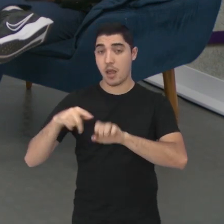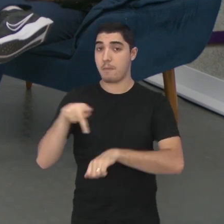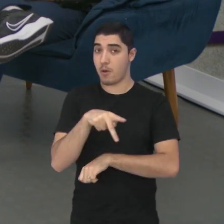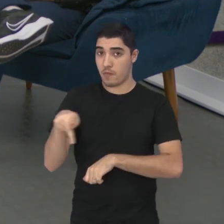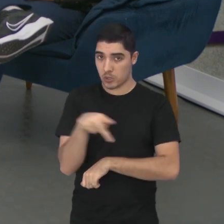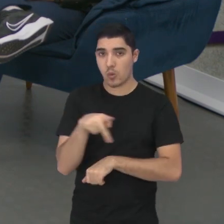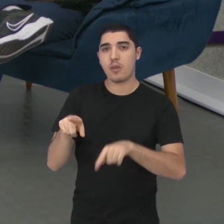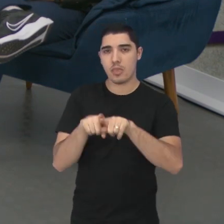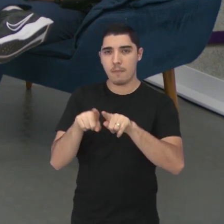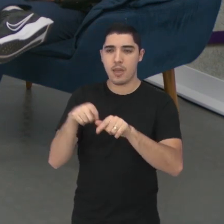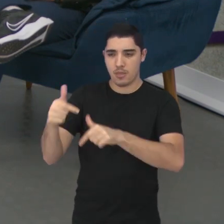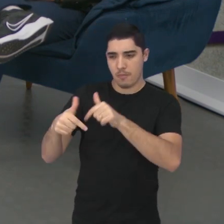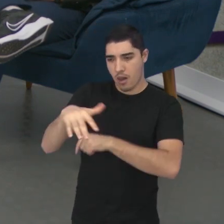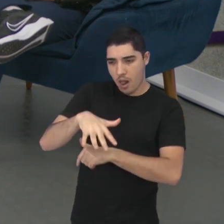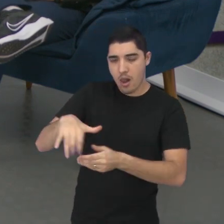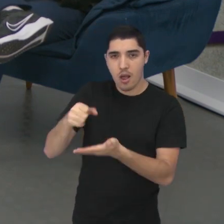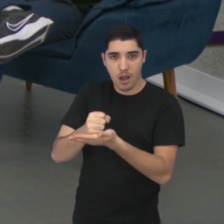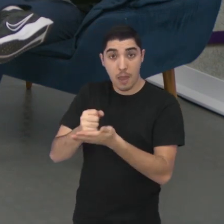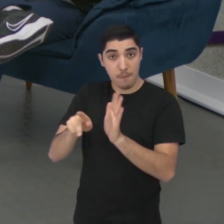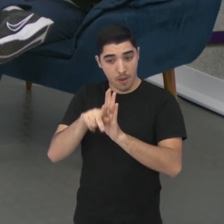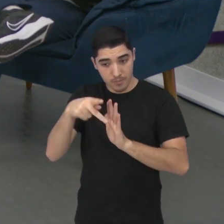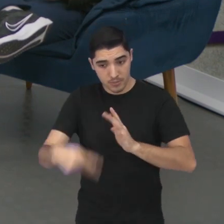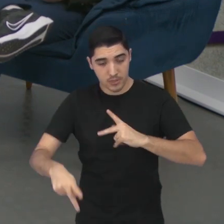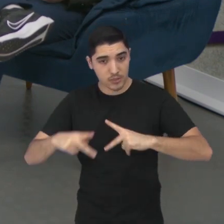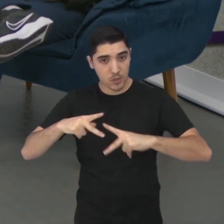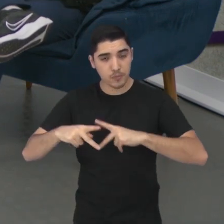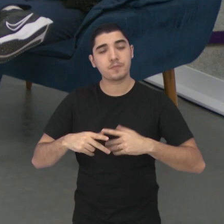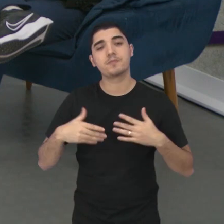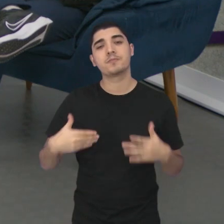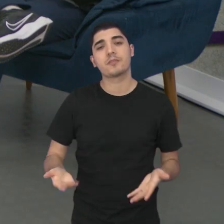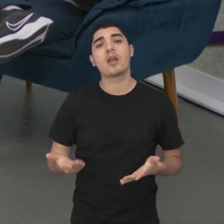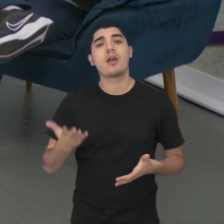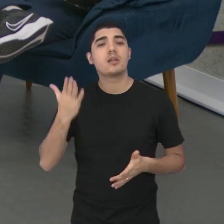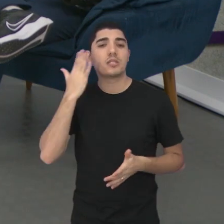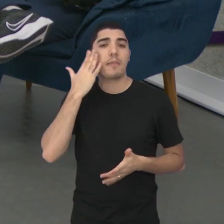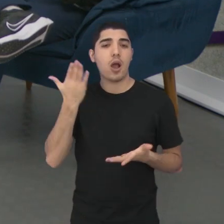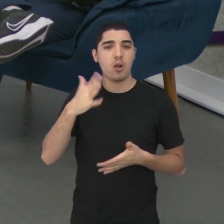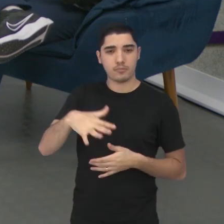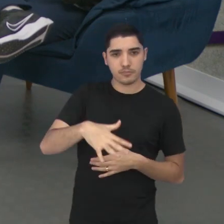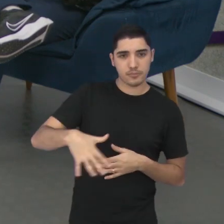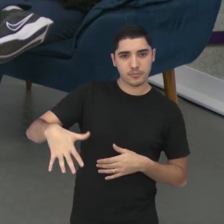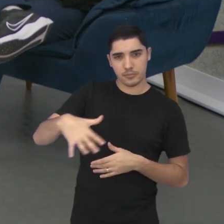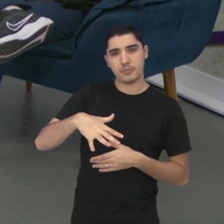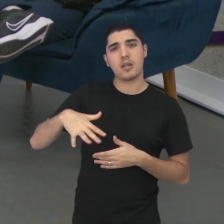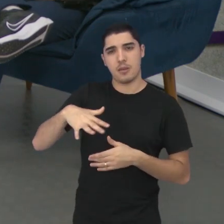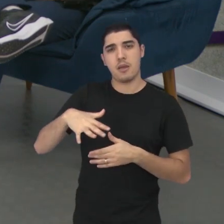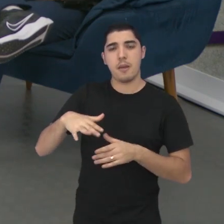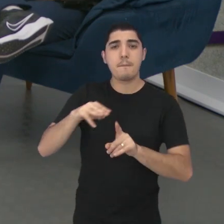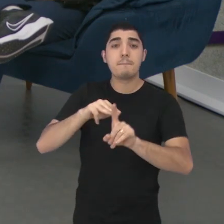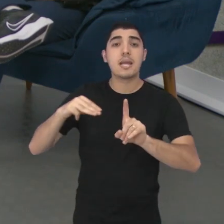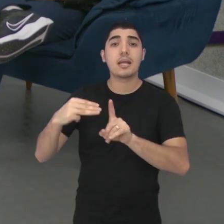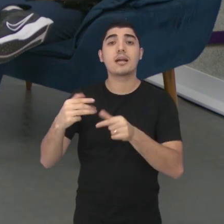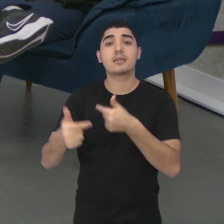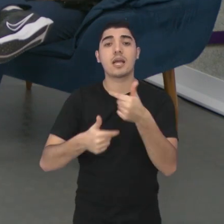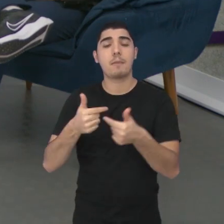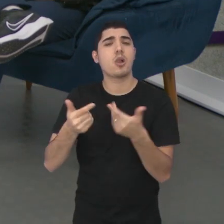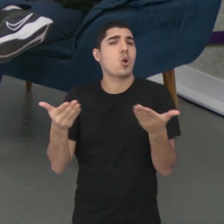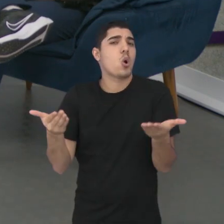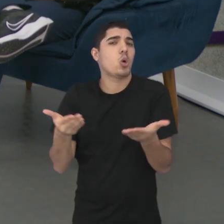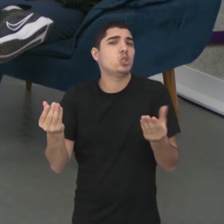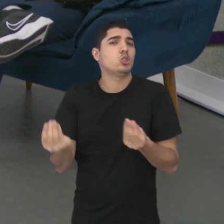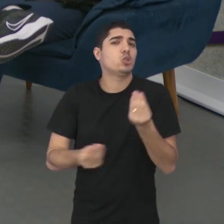Hub de Games aqui de São José dos Campos. E agora, Elvis, vamos falar do mercado de trabalho, né? Como que é